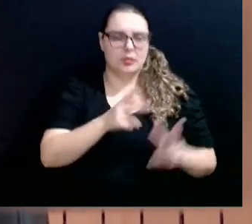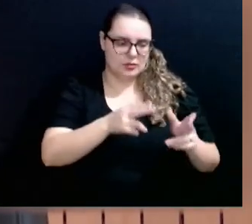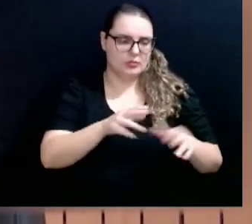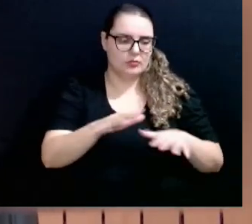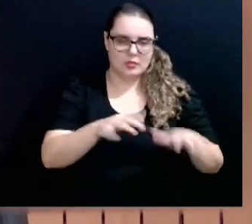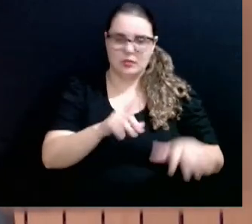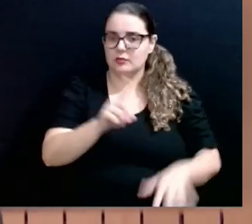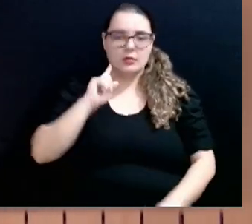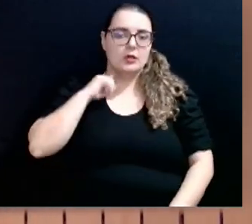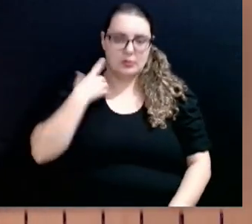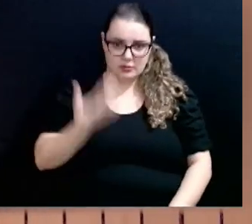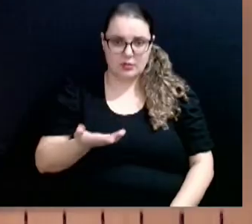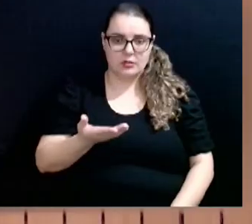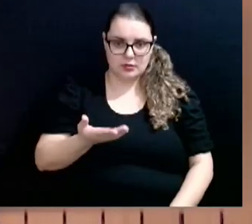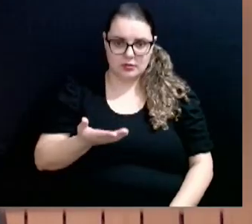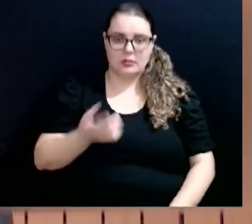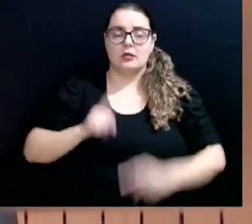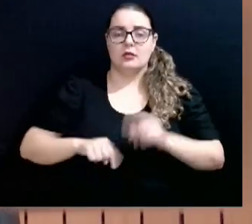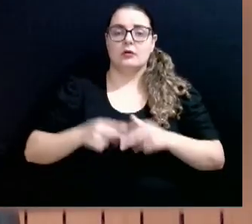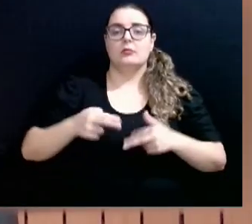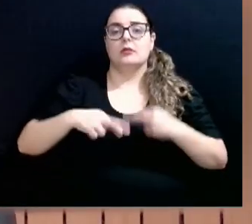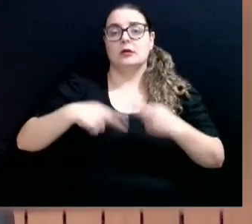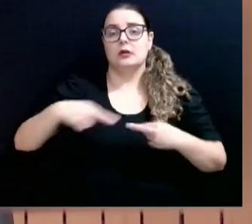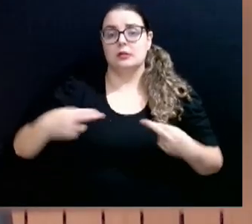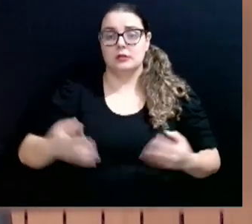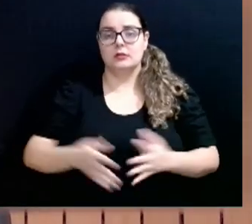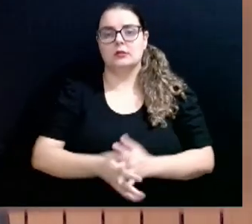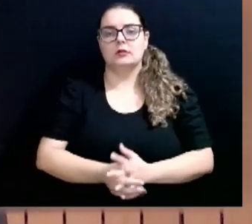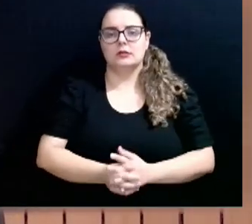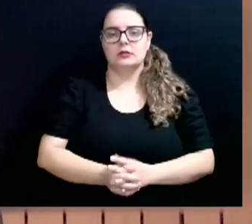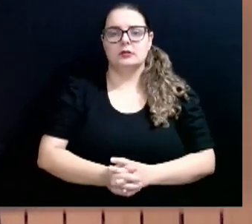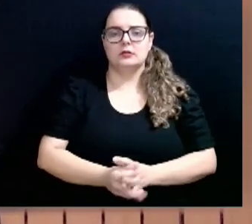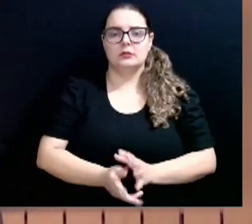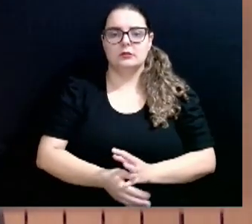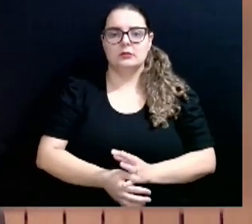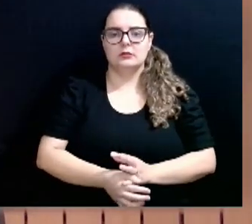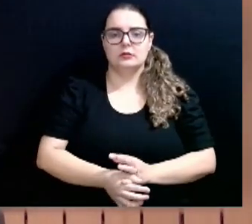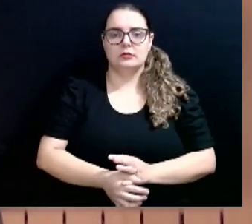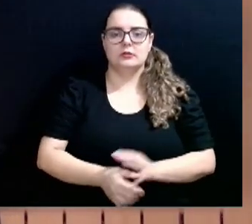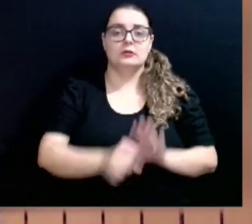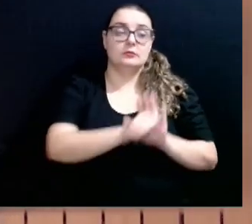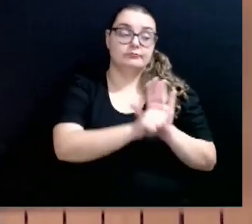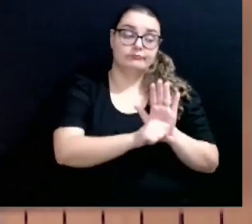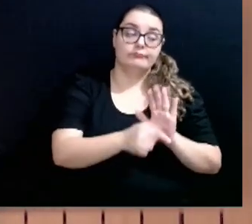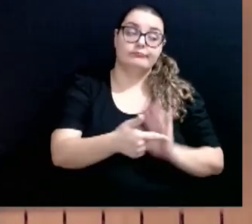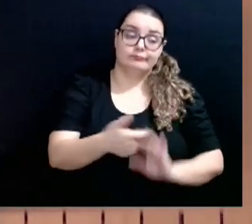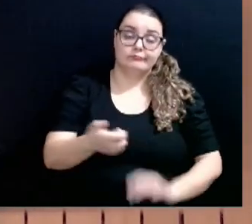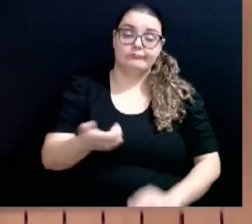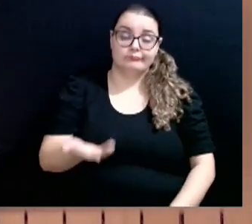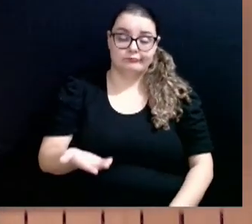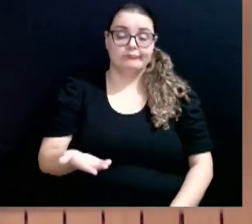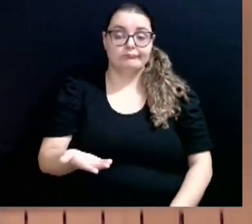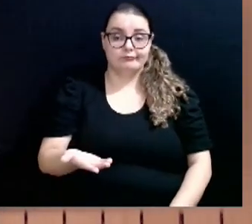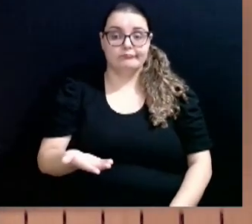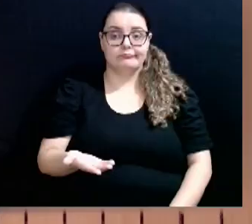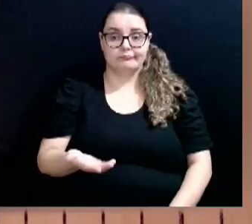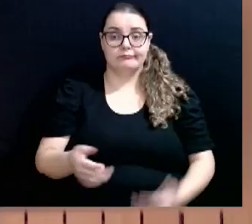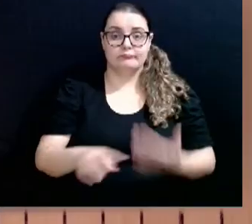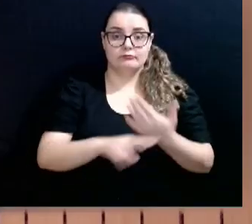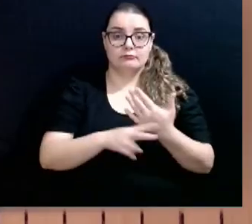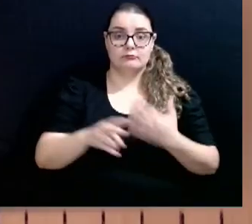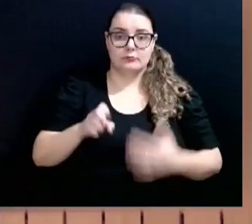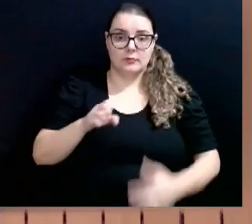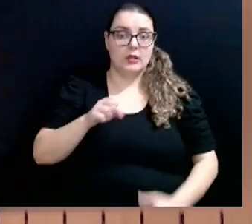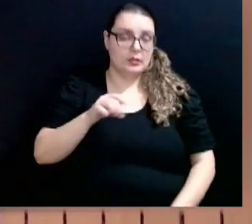né? Tanto material reciclável no século XXI, onde o efeito